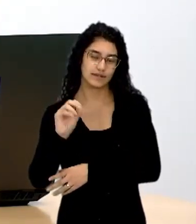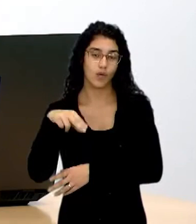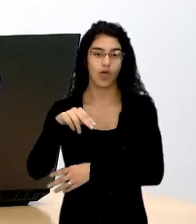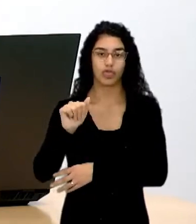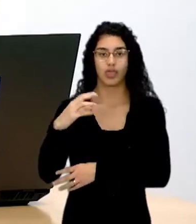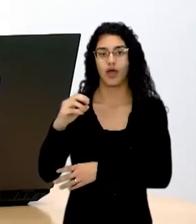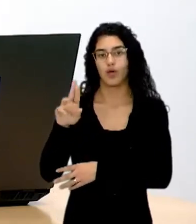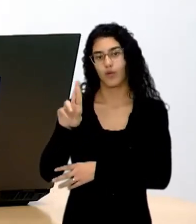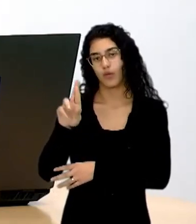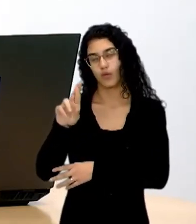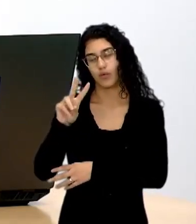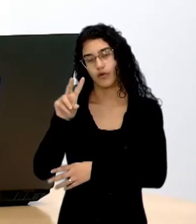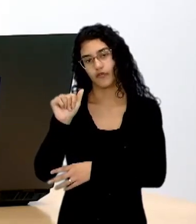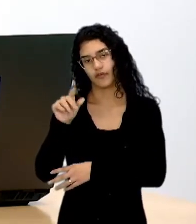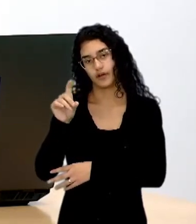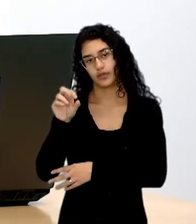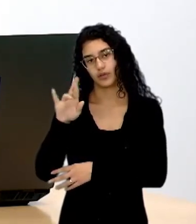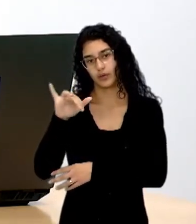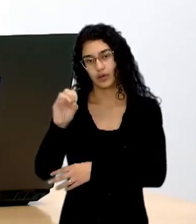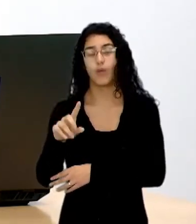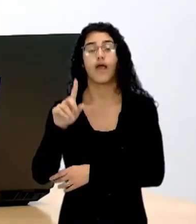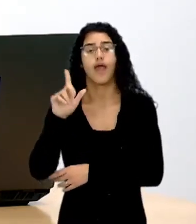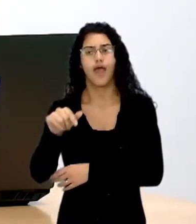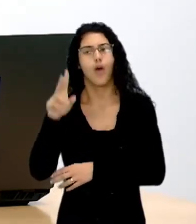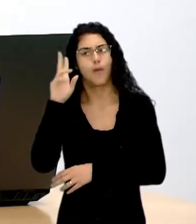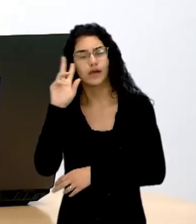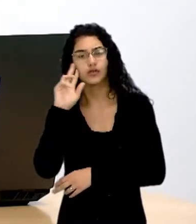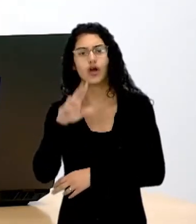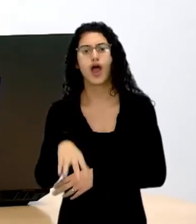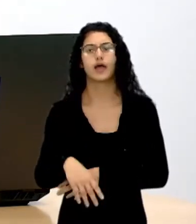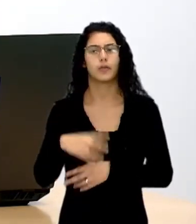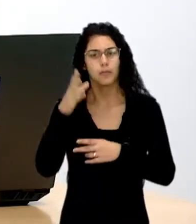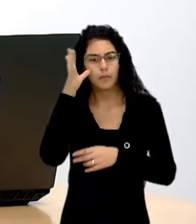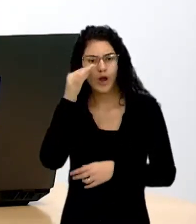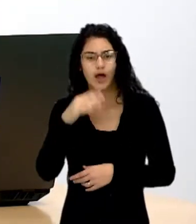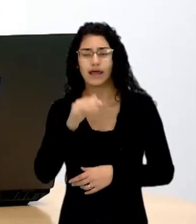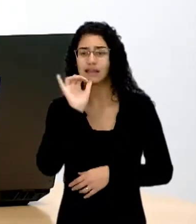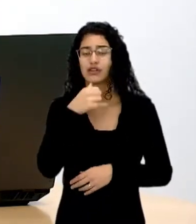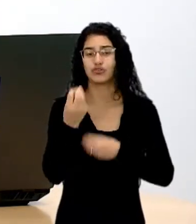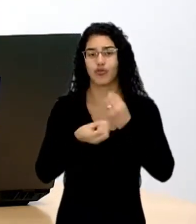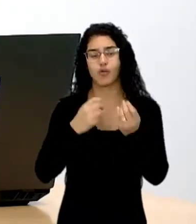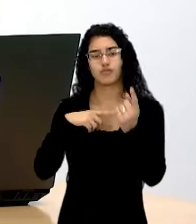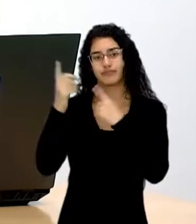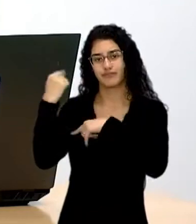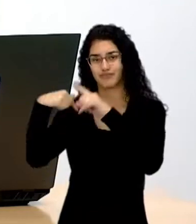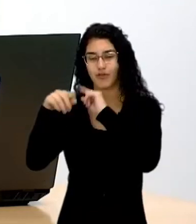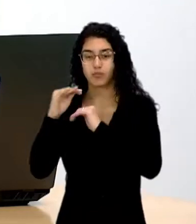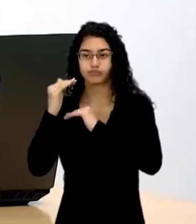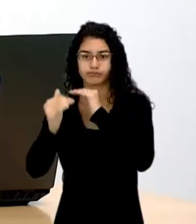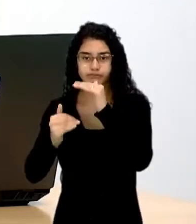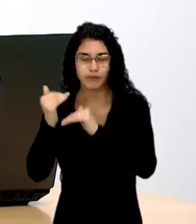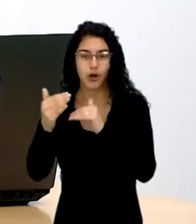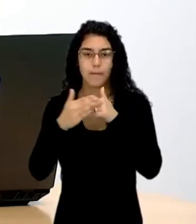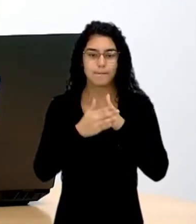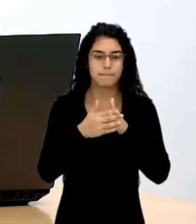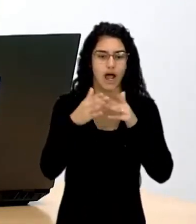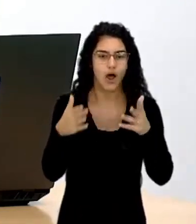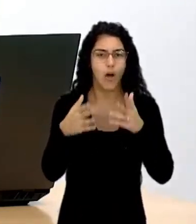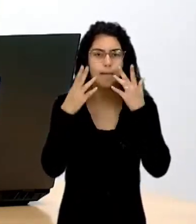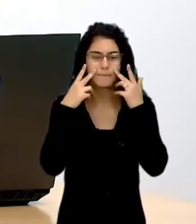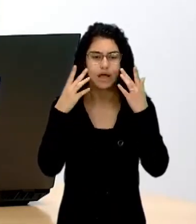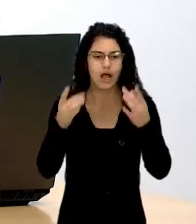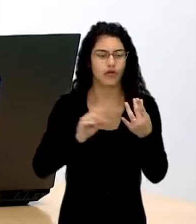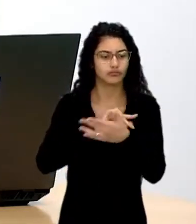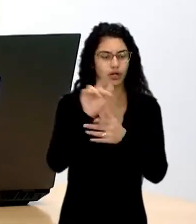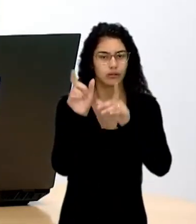bastante instigante e bastante triste de como se desenvolveu esse processo e abriu os olhos de